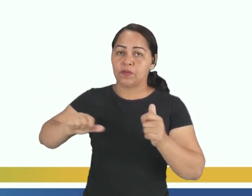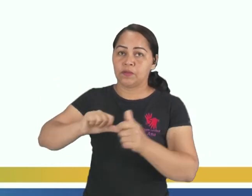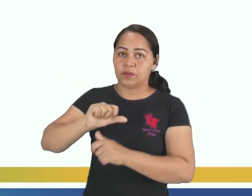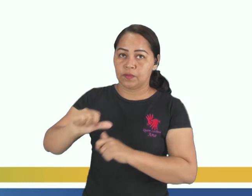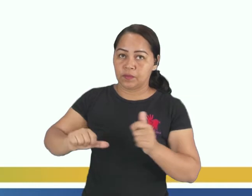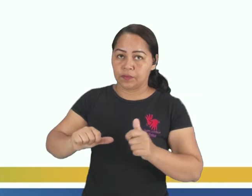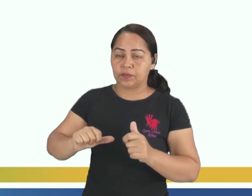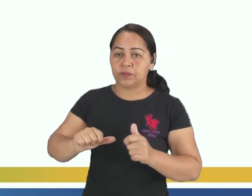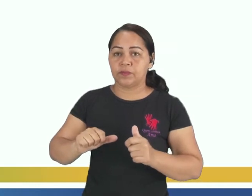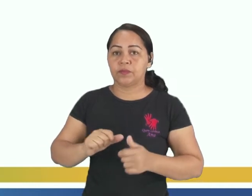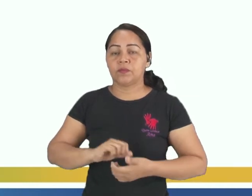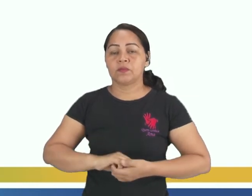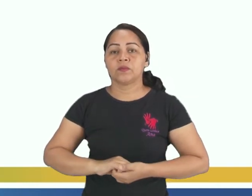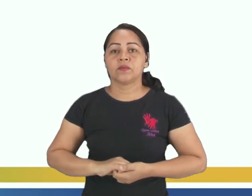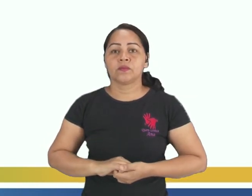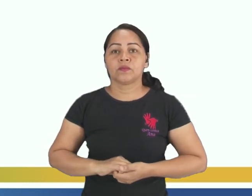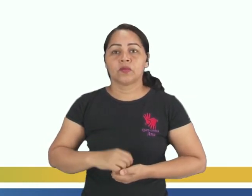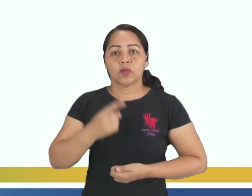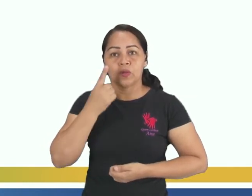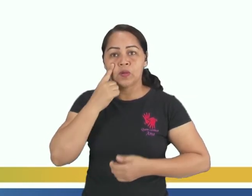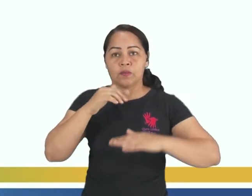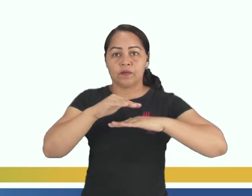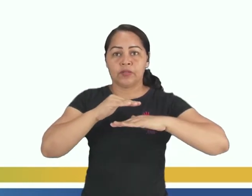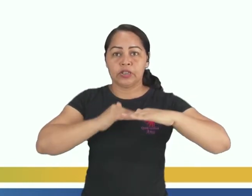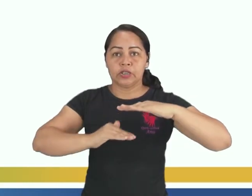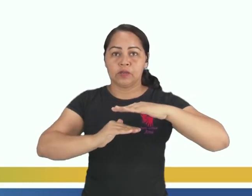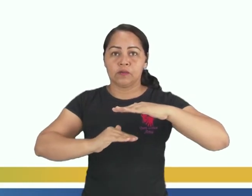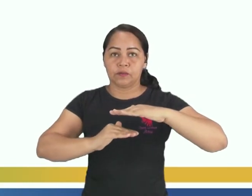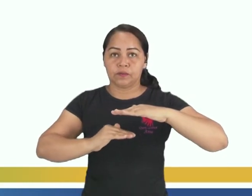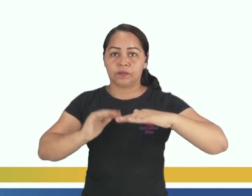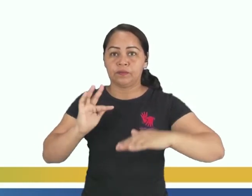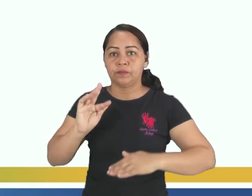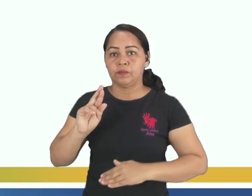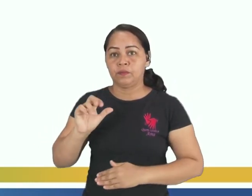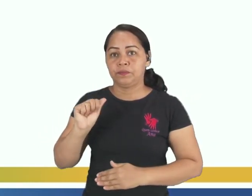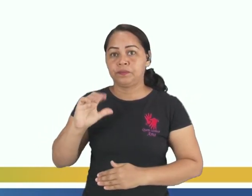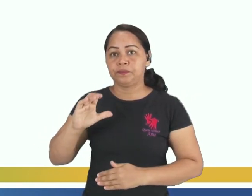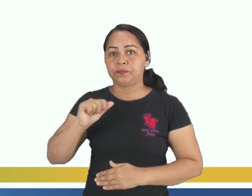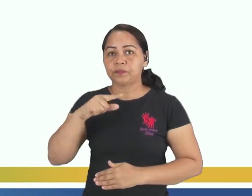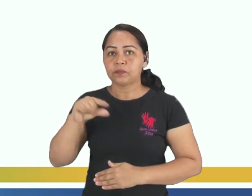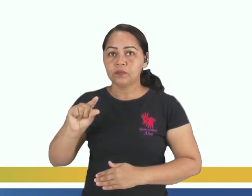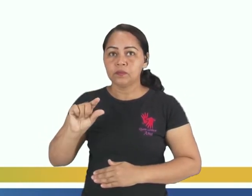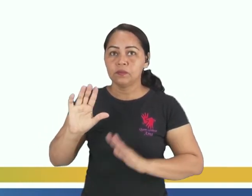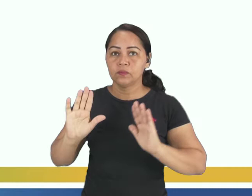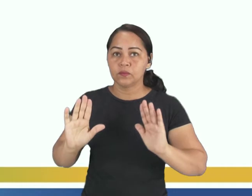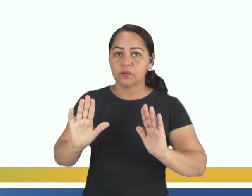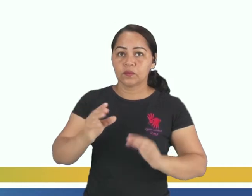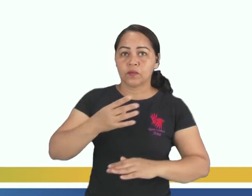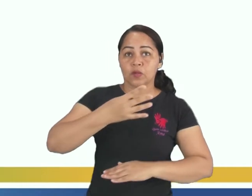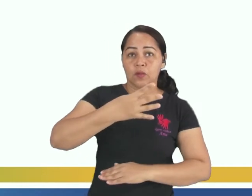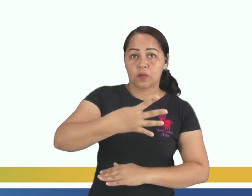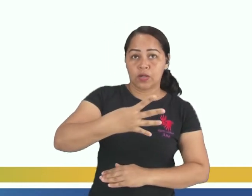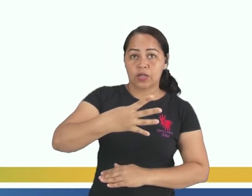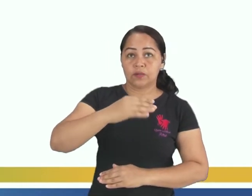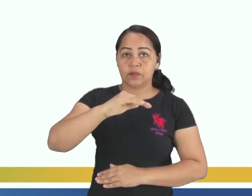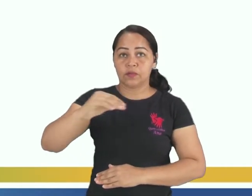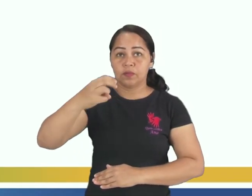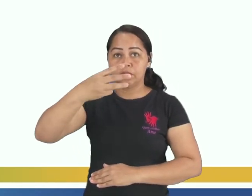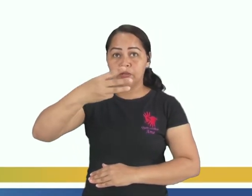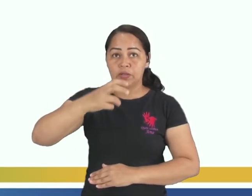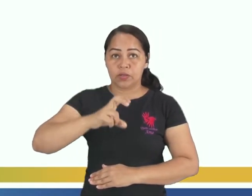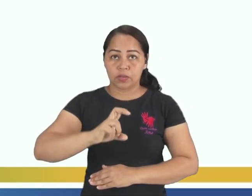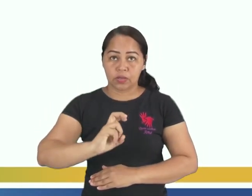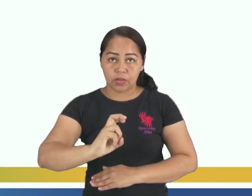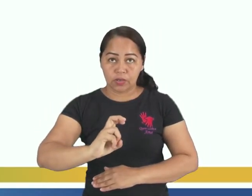por uma fração, você lembra? Então, ó, a fração que representa o número 0,6 é